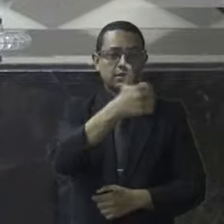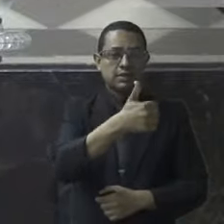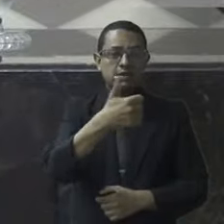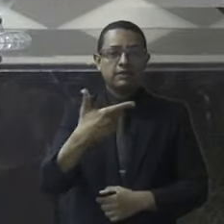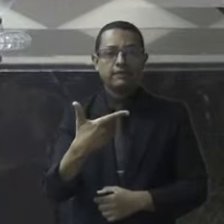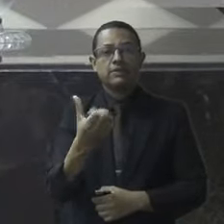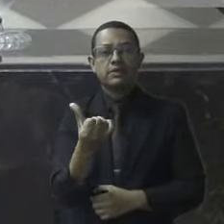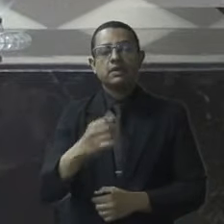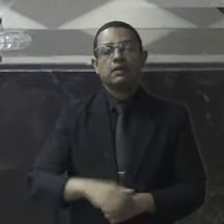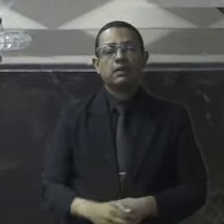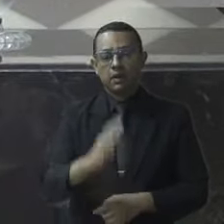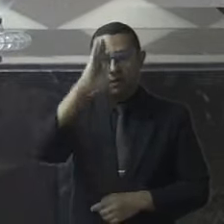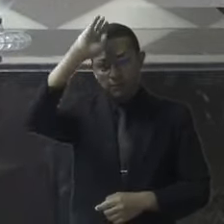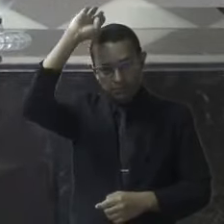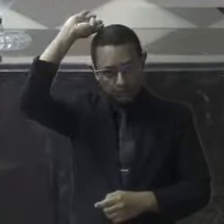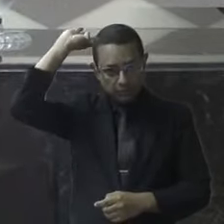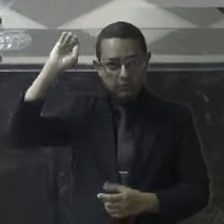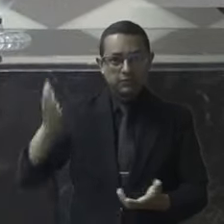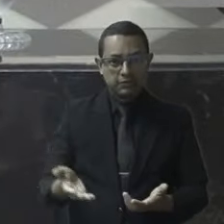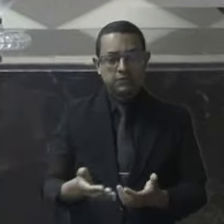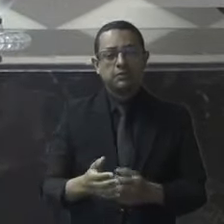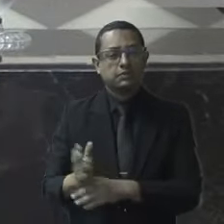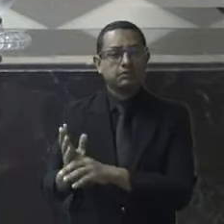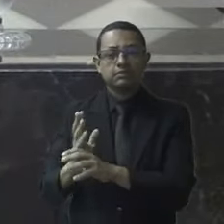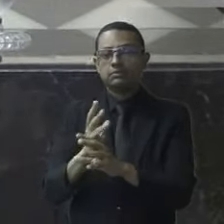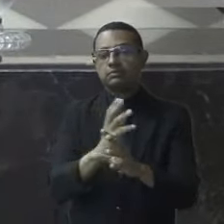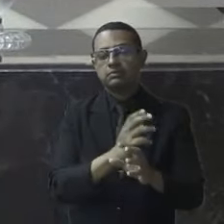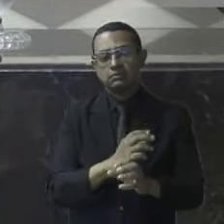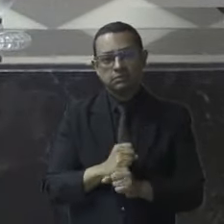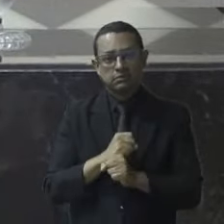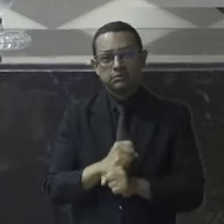126. Os Bombeiros Militares,